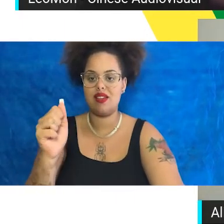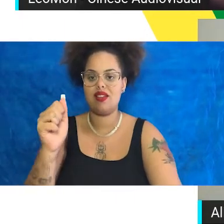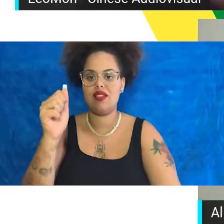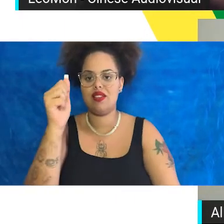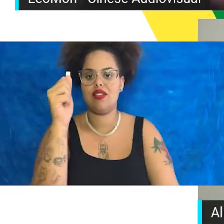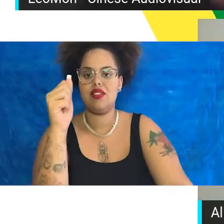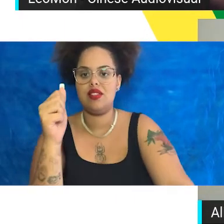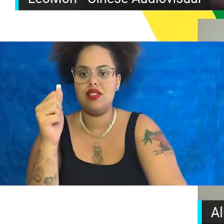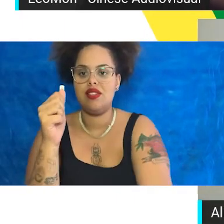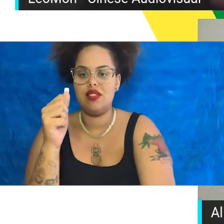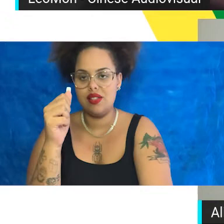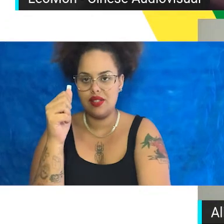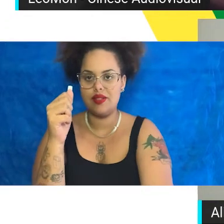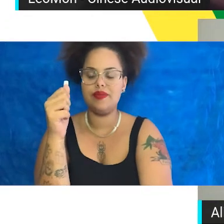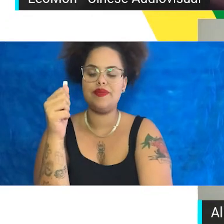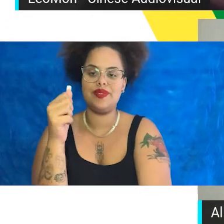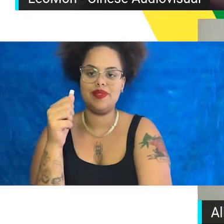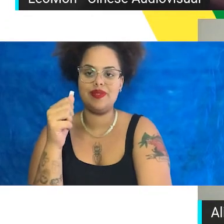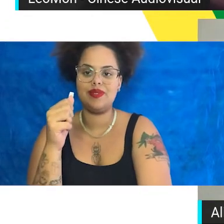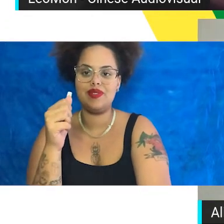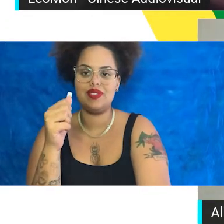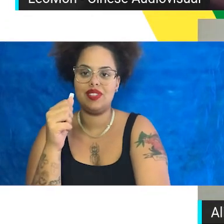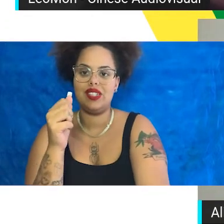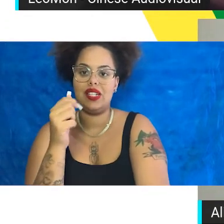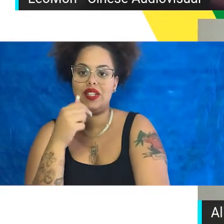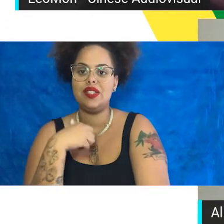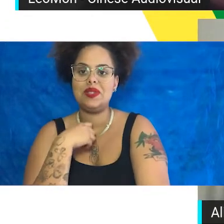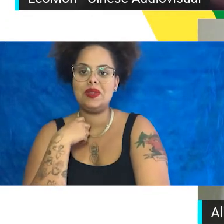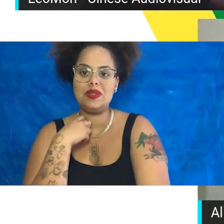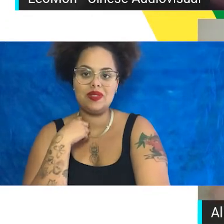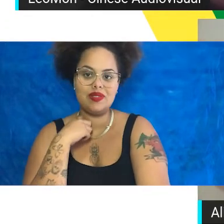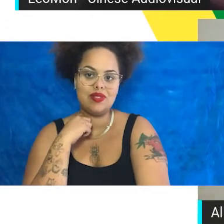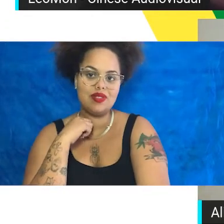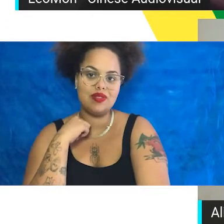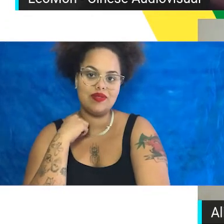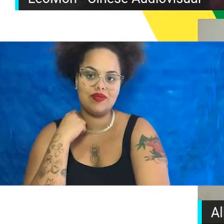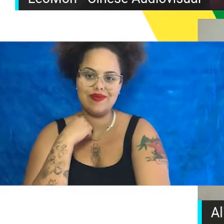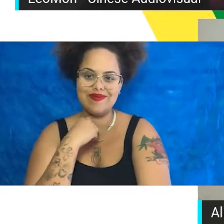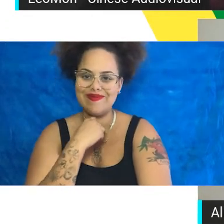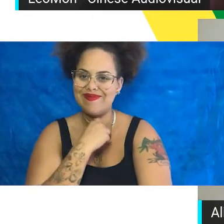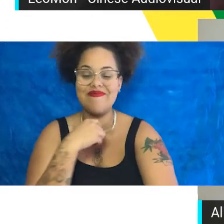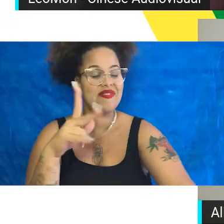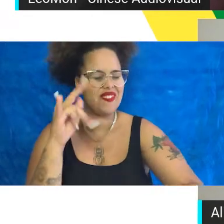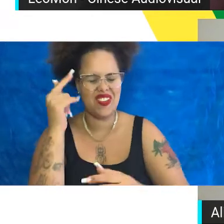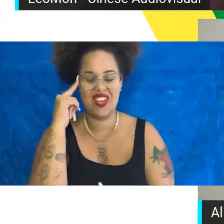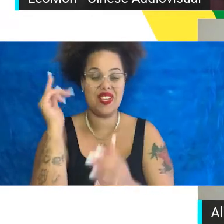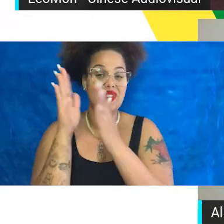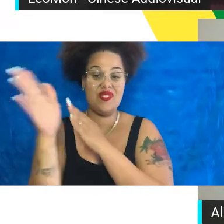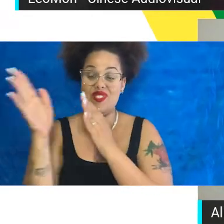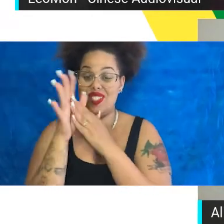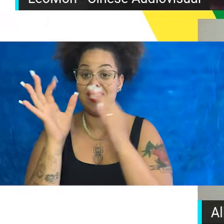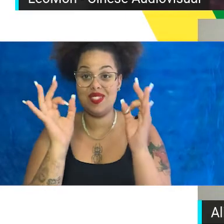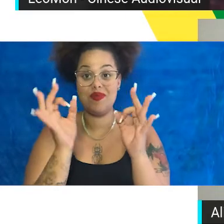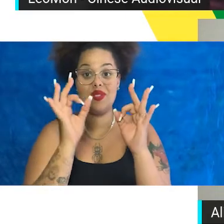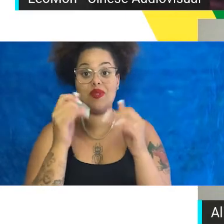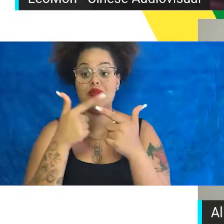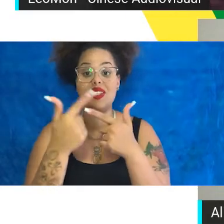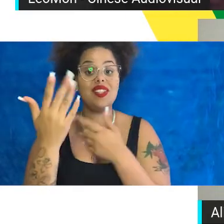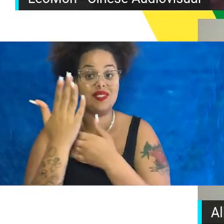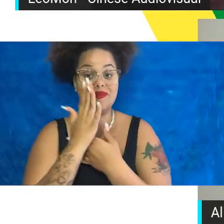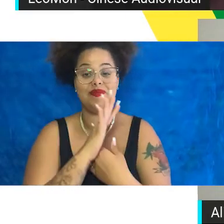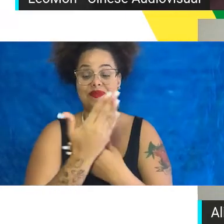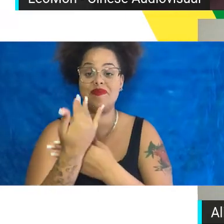Plano sequência. Plano sequência. Vai fugindo, é isso mesmo, gente. Ainda bem que a gente está aqui para se